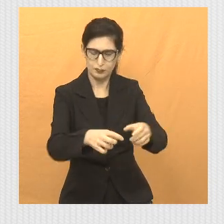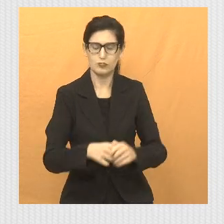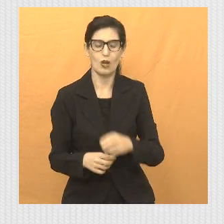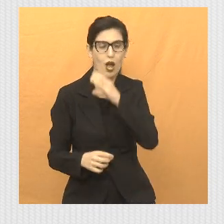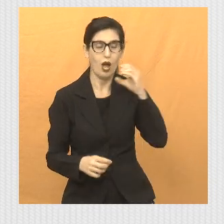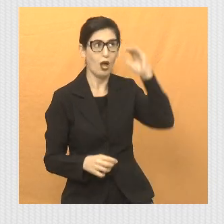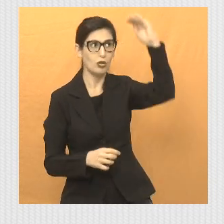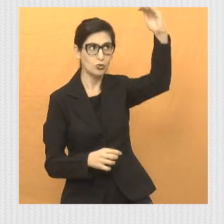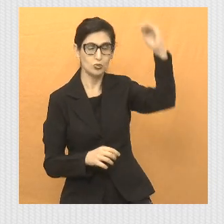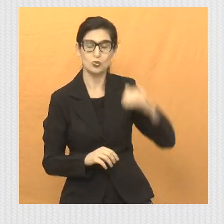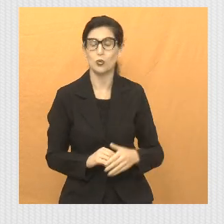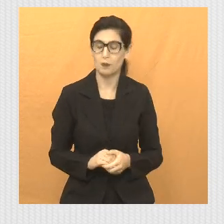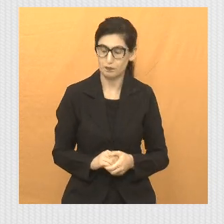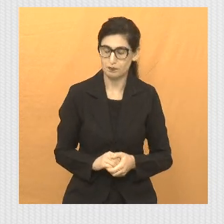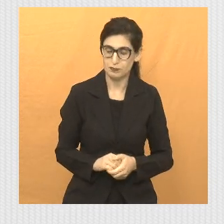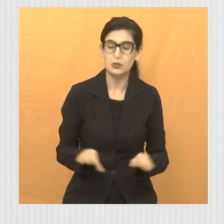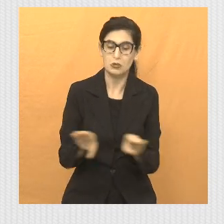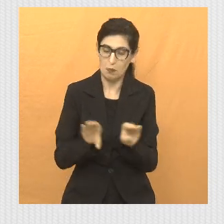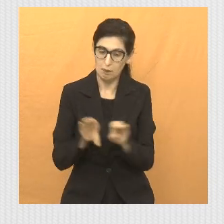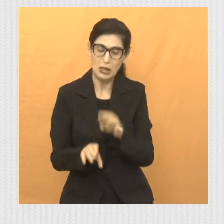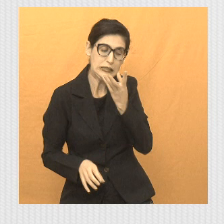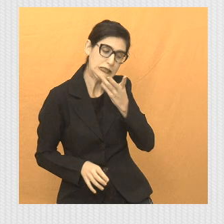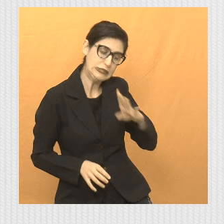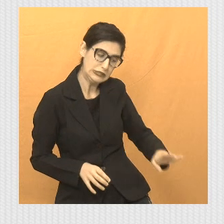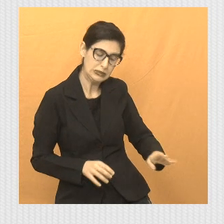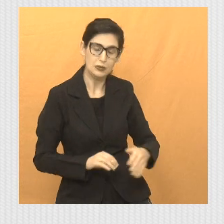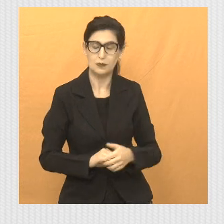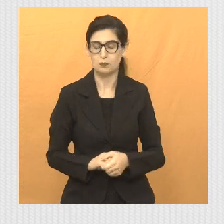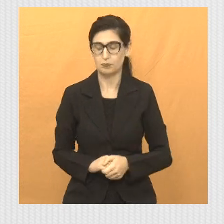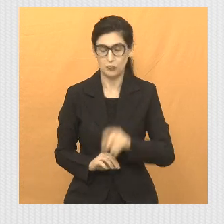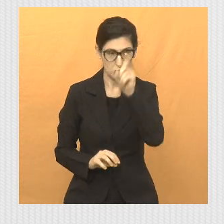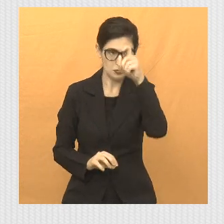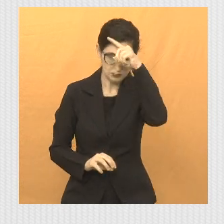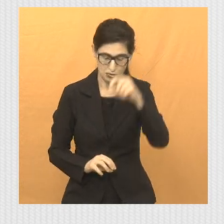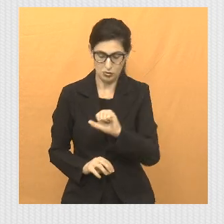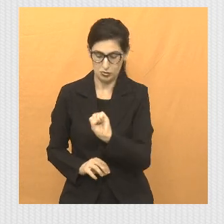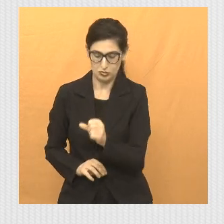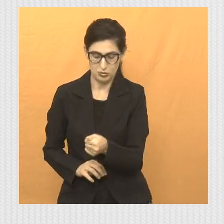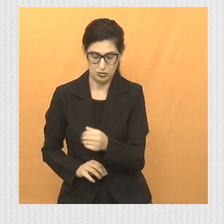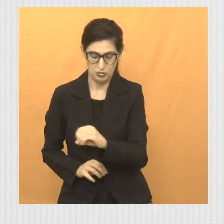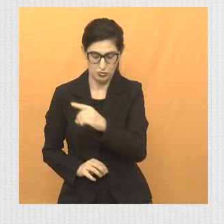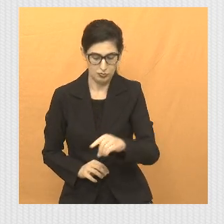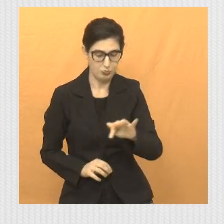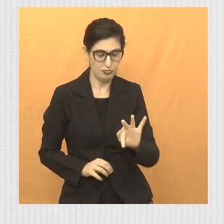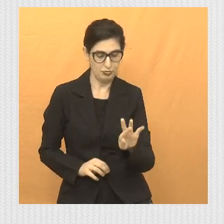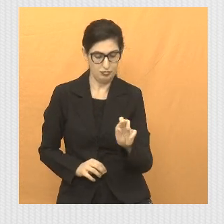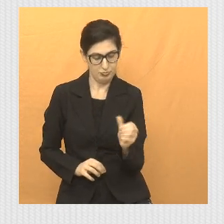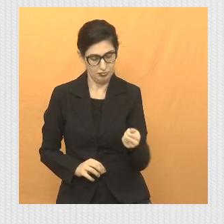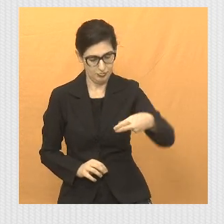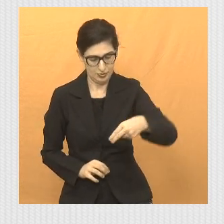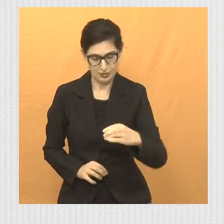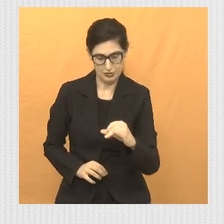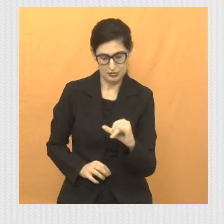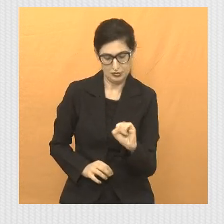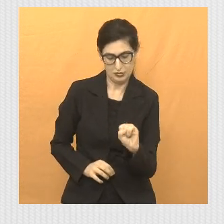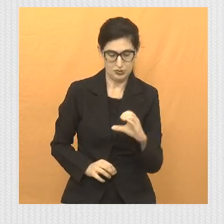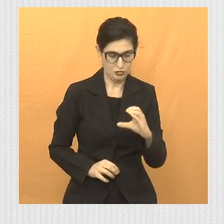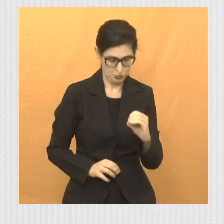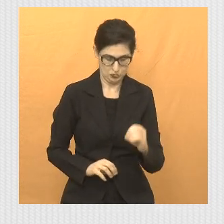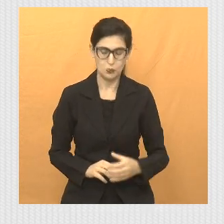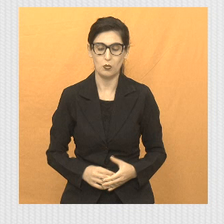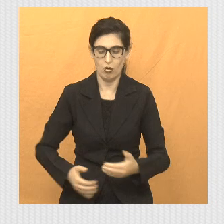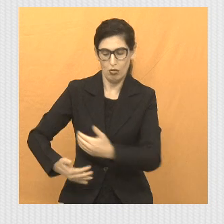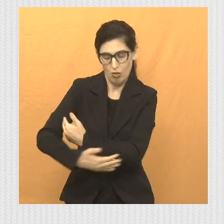clínica médica adulto e infantil. O Hospital São Francisco, temos a maternidade de baixo e